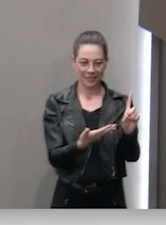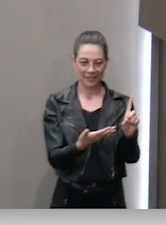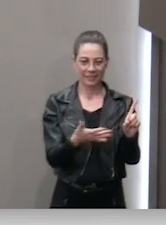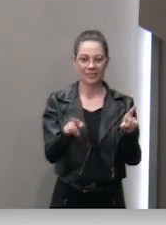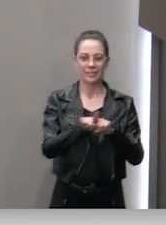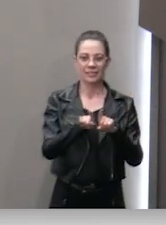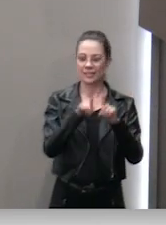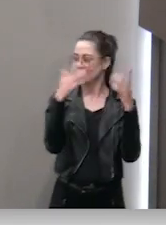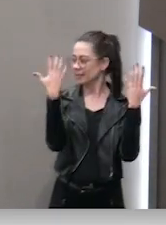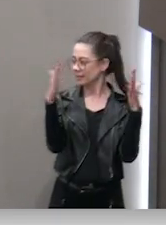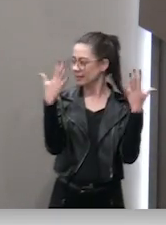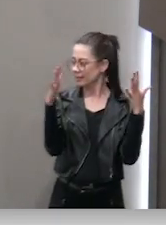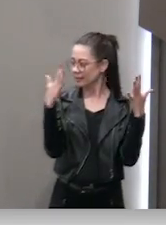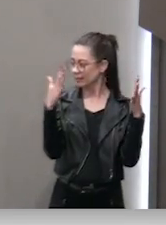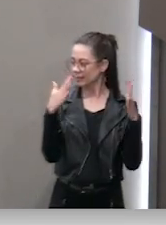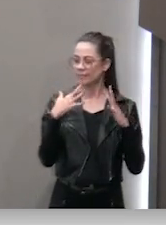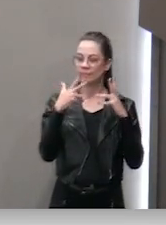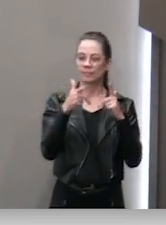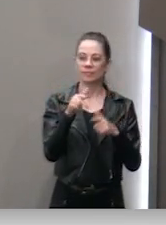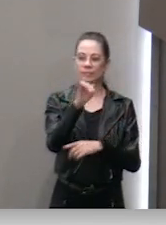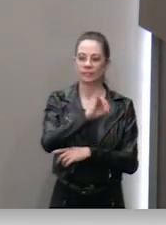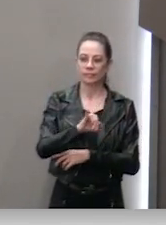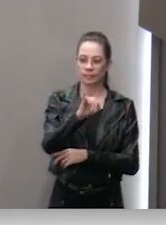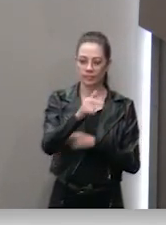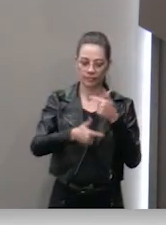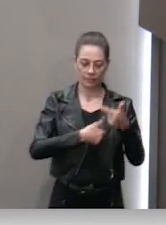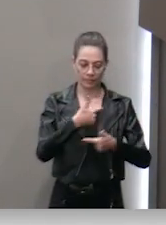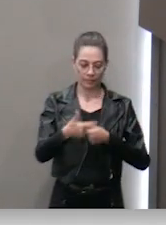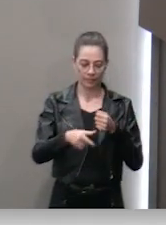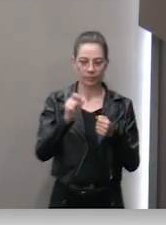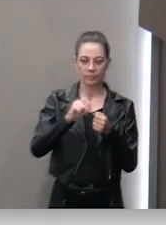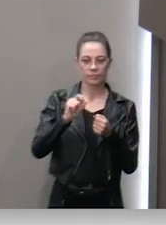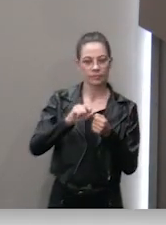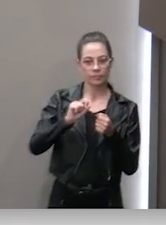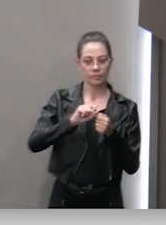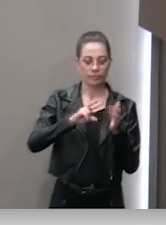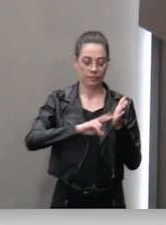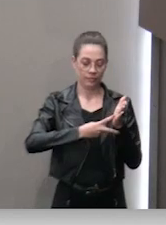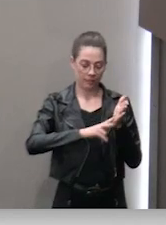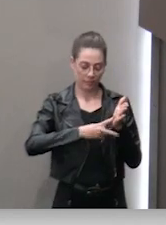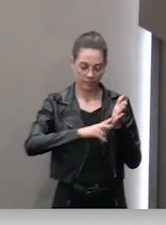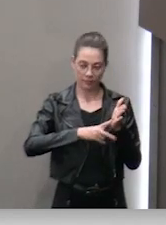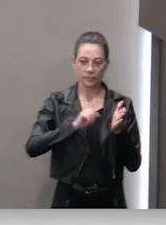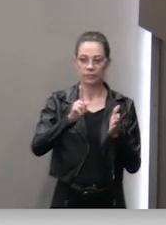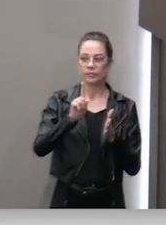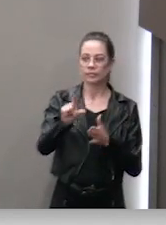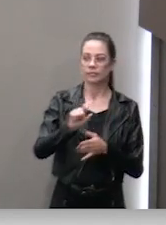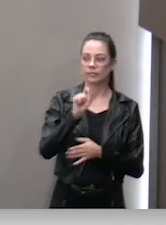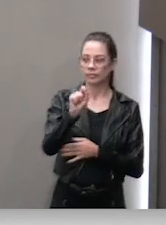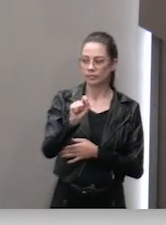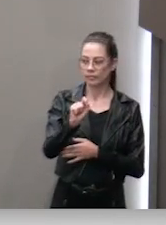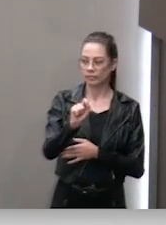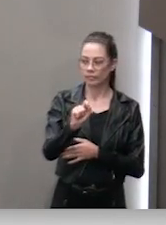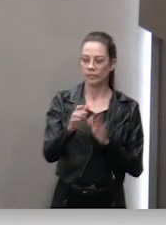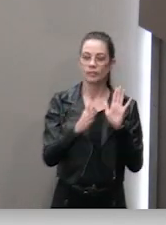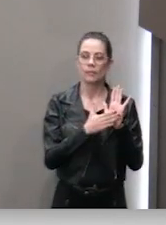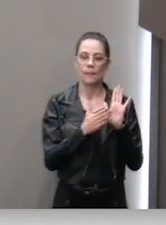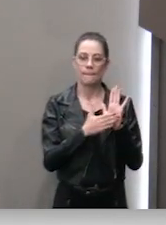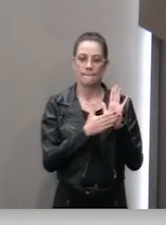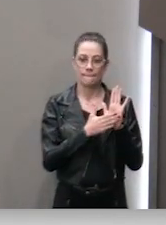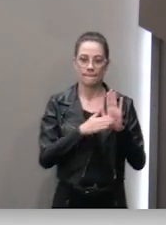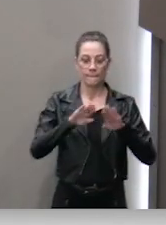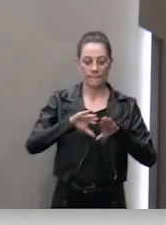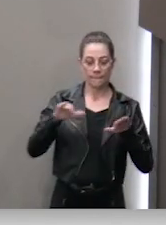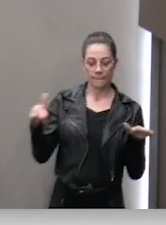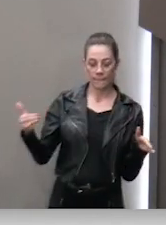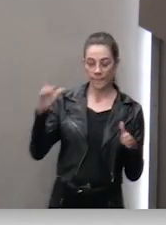e parabenizamos pela importância do trabalho realizado no Simpasso. Essa foi uma proposição da